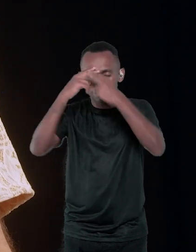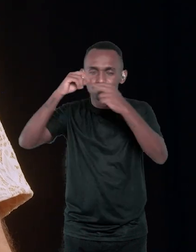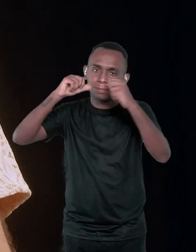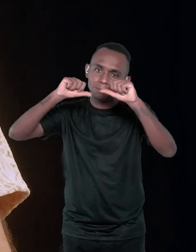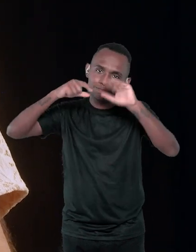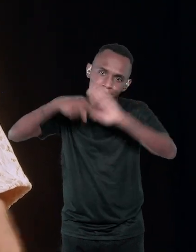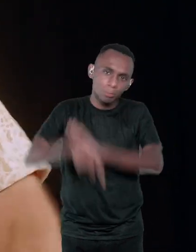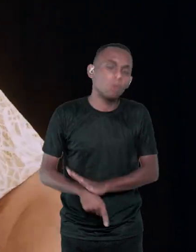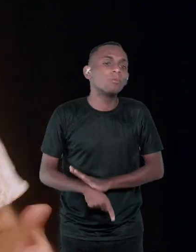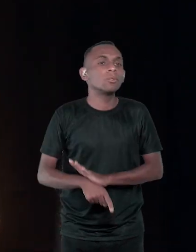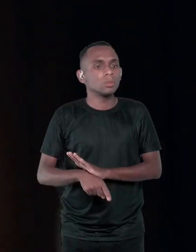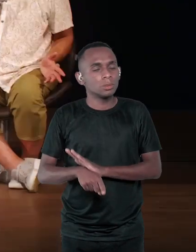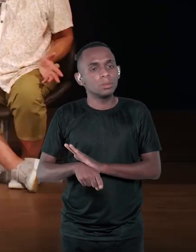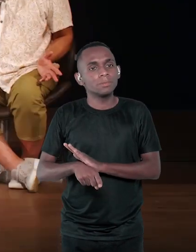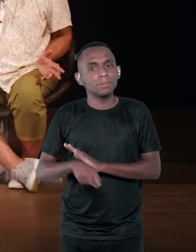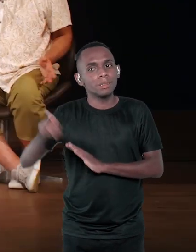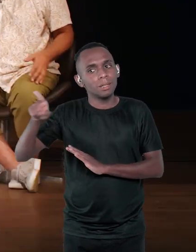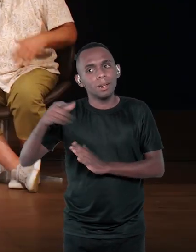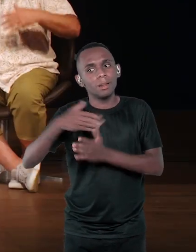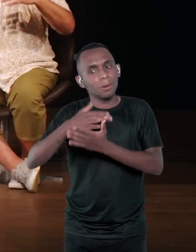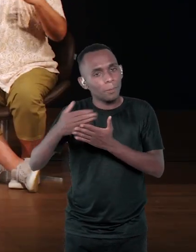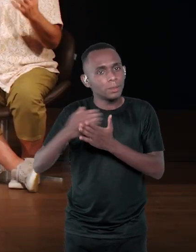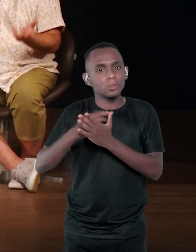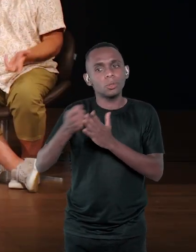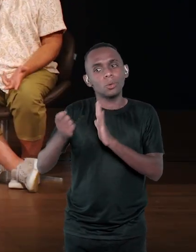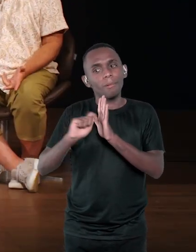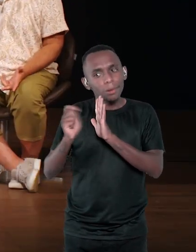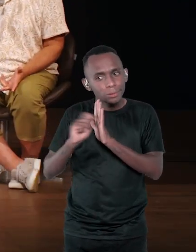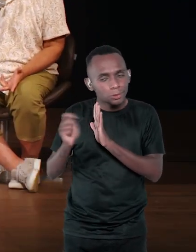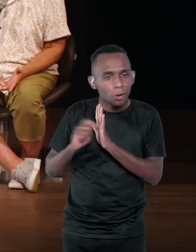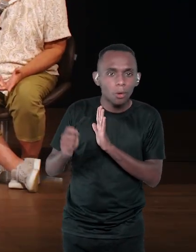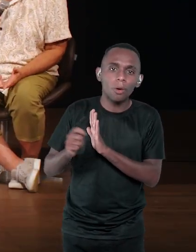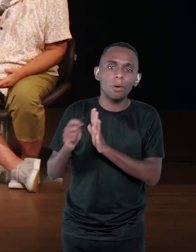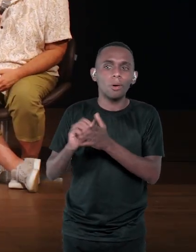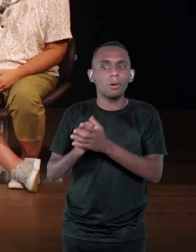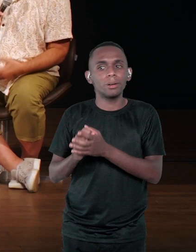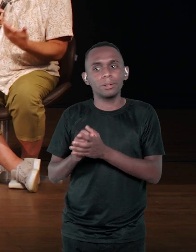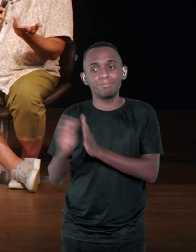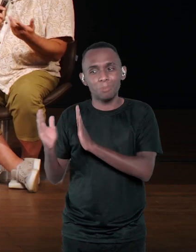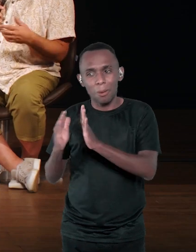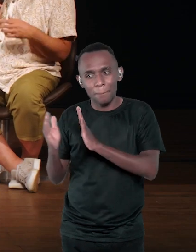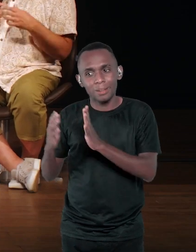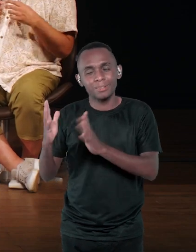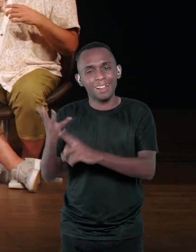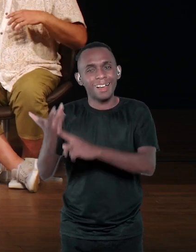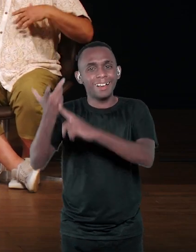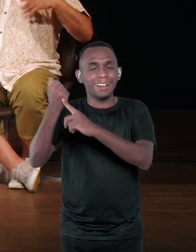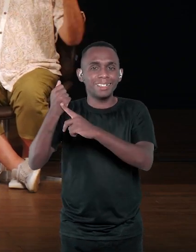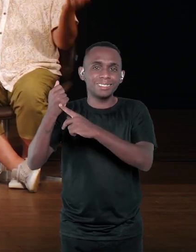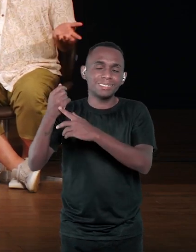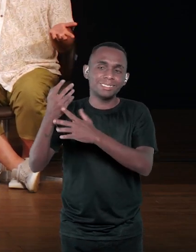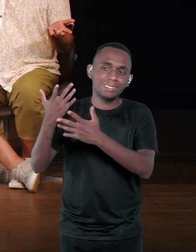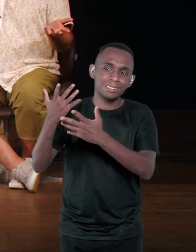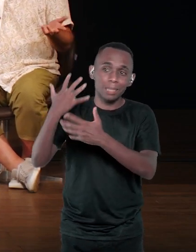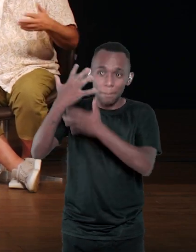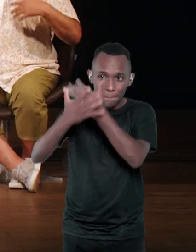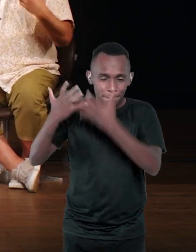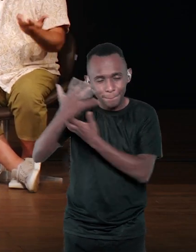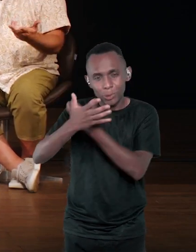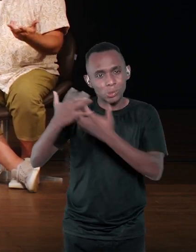né? Muito triste. E ela caiu nas drogas. Né? Ela não estava numa fase boa da carreira, musicalmente, artisticamente. E